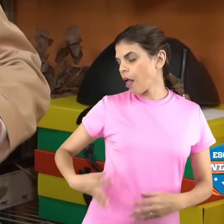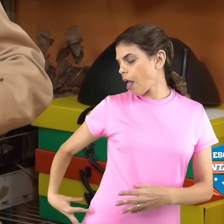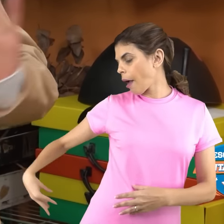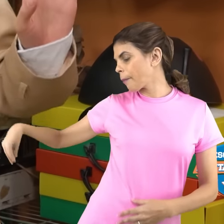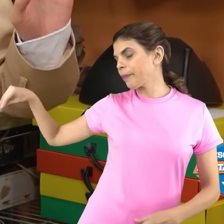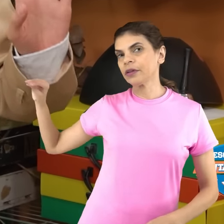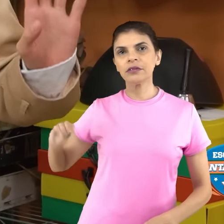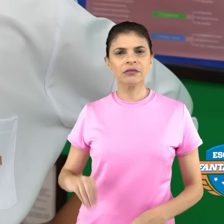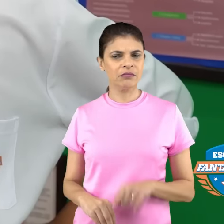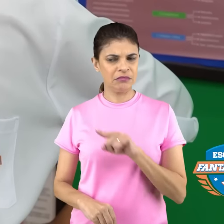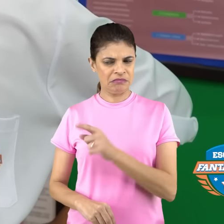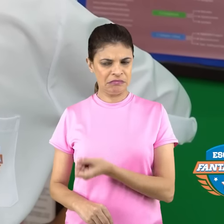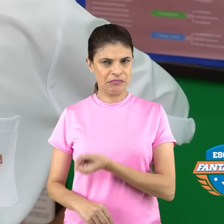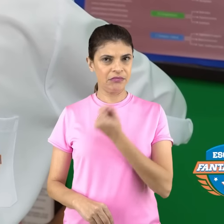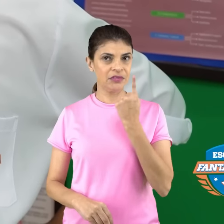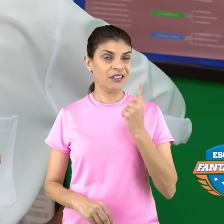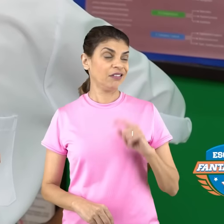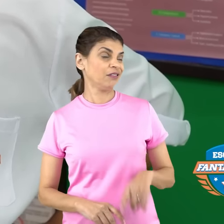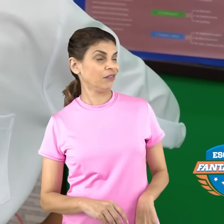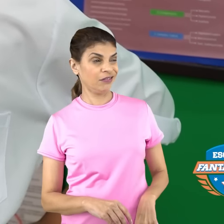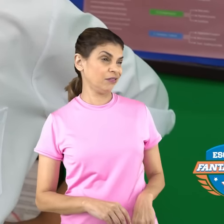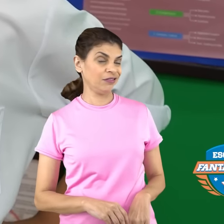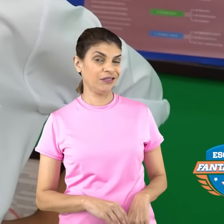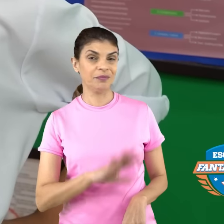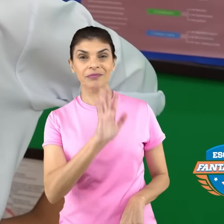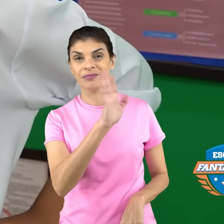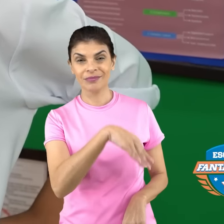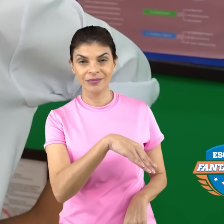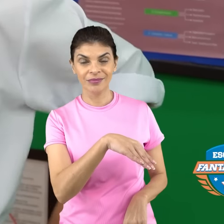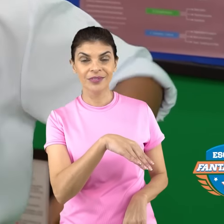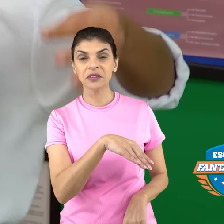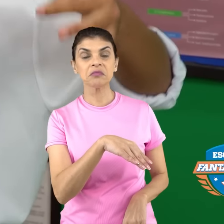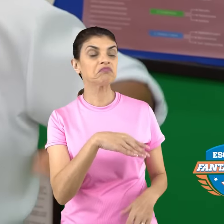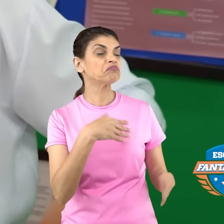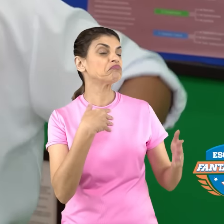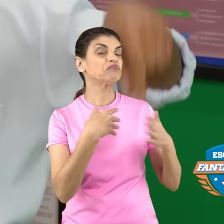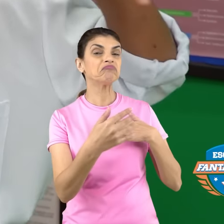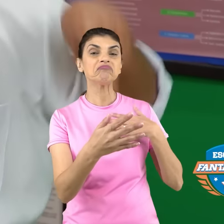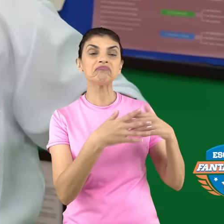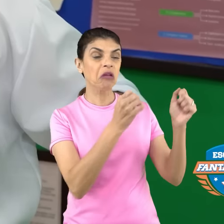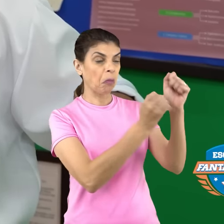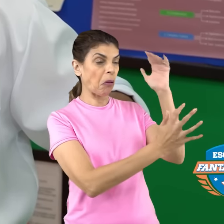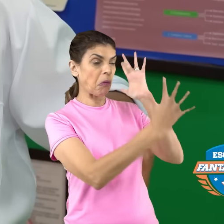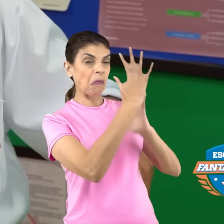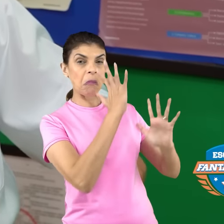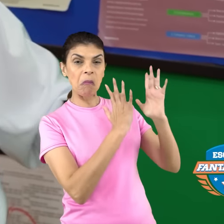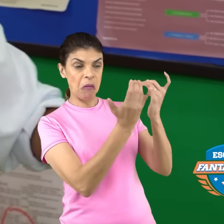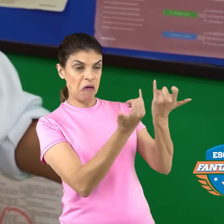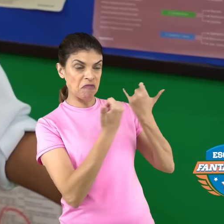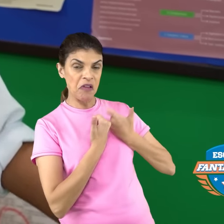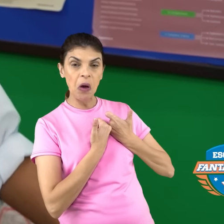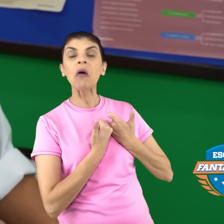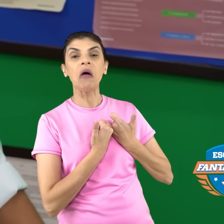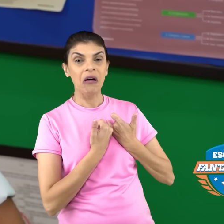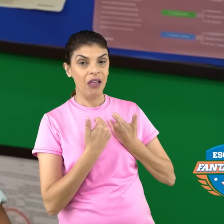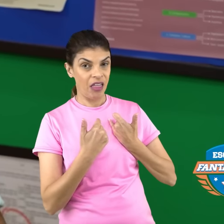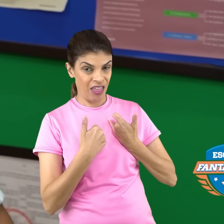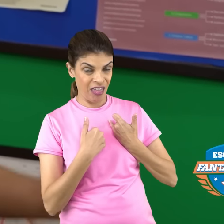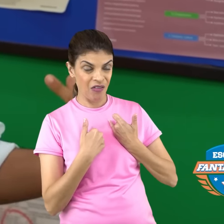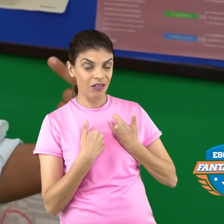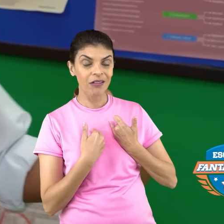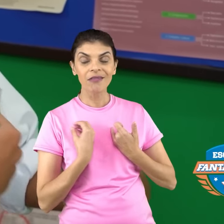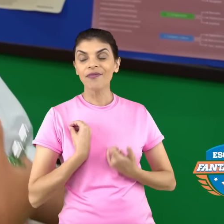Você é estranho. Ó, você pode falar o que você quiser, porque hoje nada vai